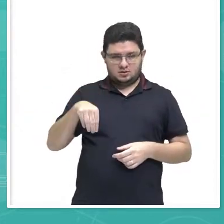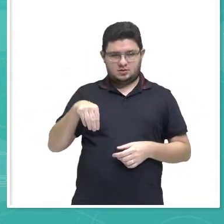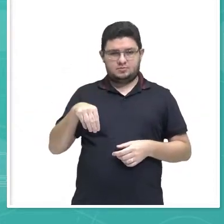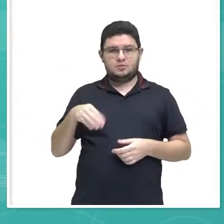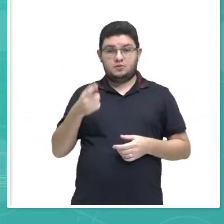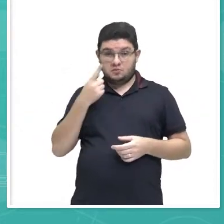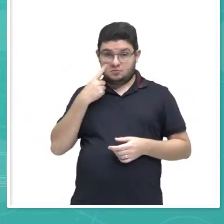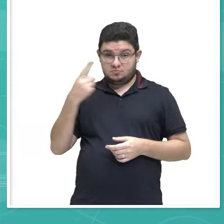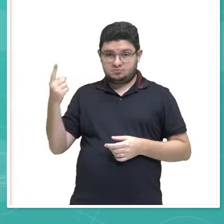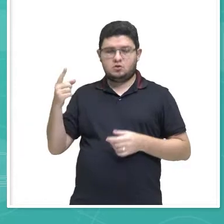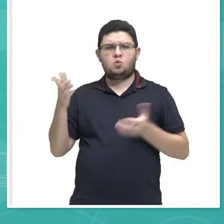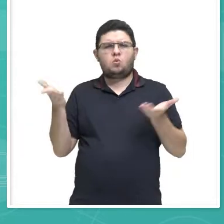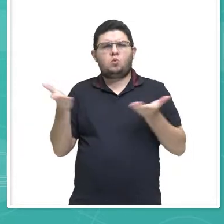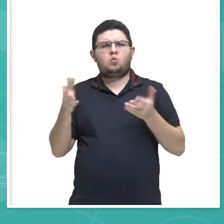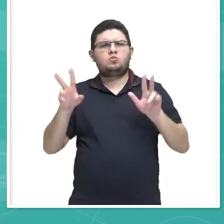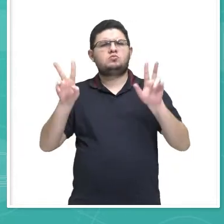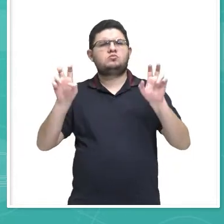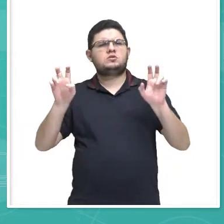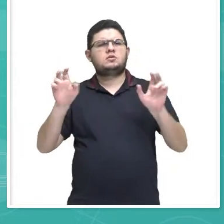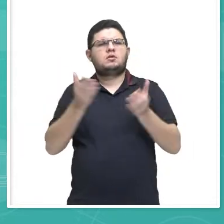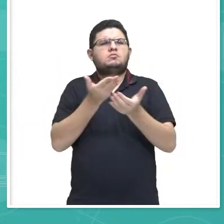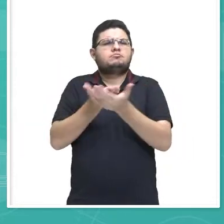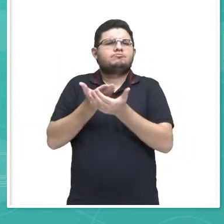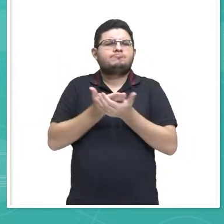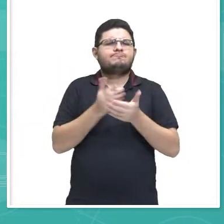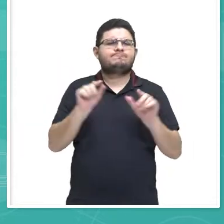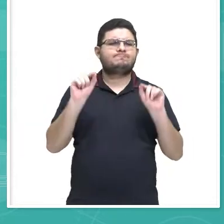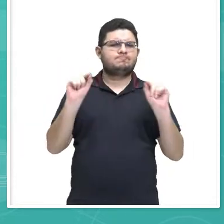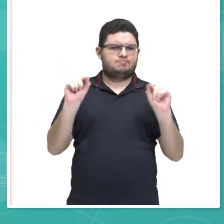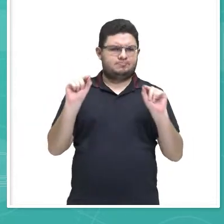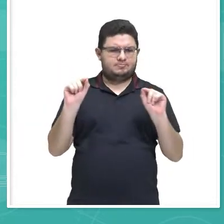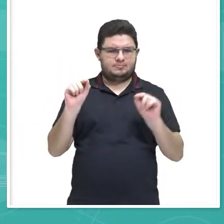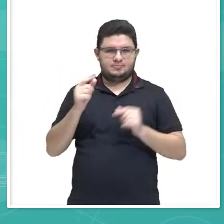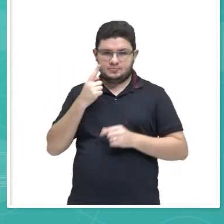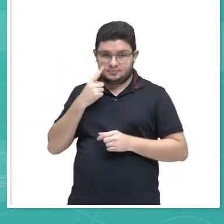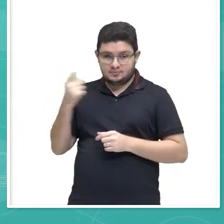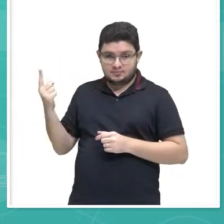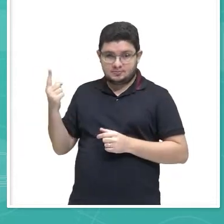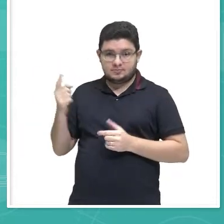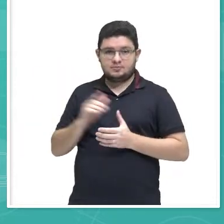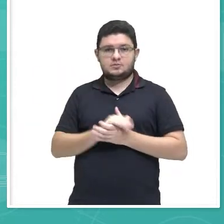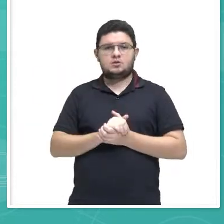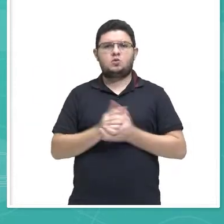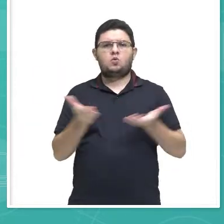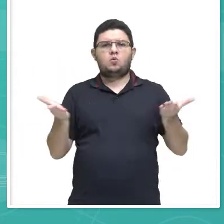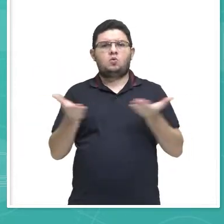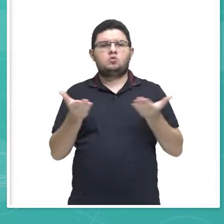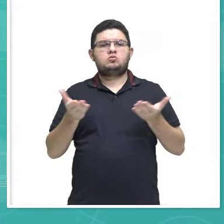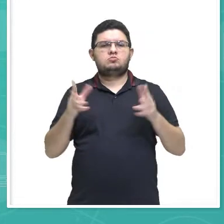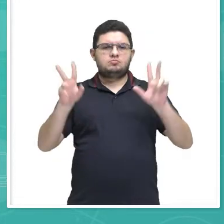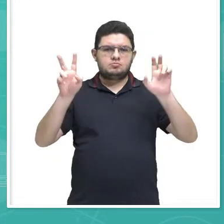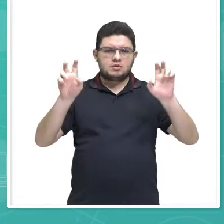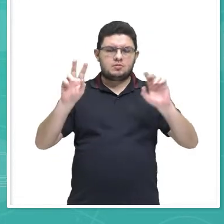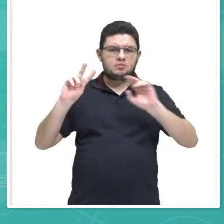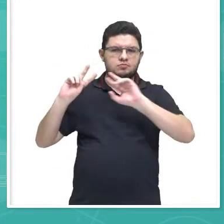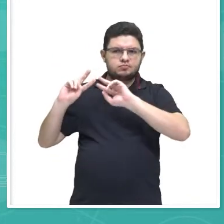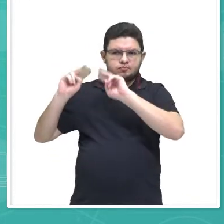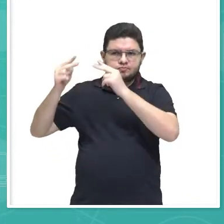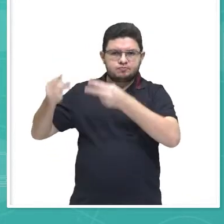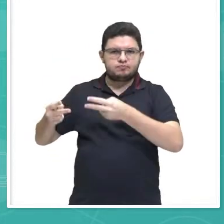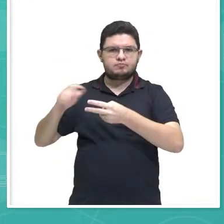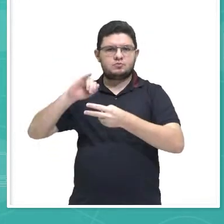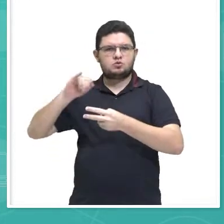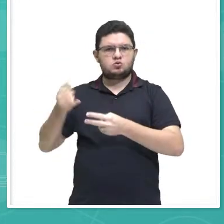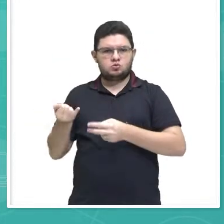hoje. Na aula 85, nós falaremos hoje sobre o judô. Então, o que é o